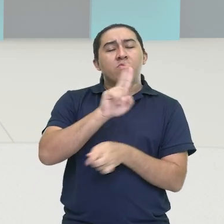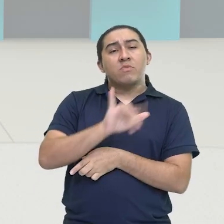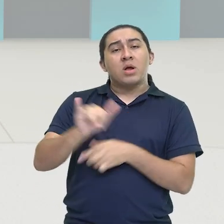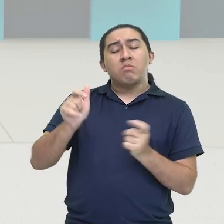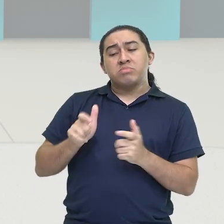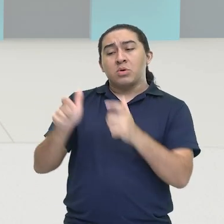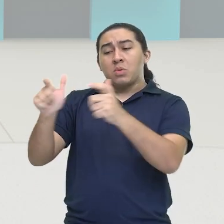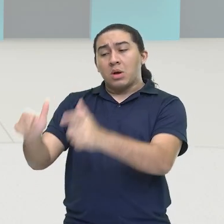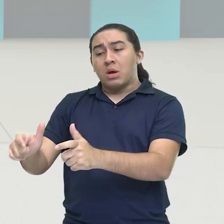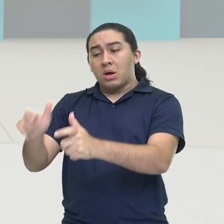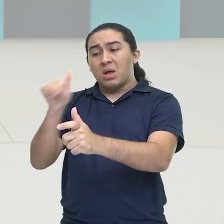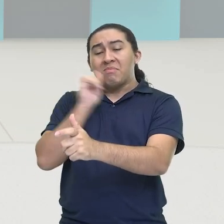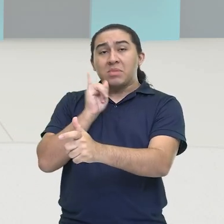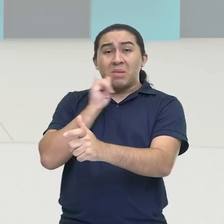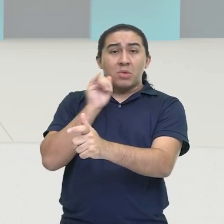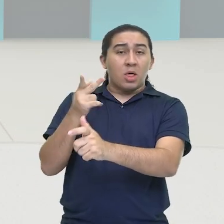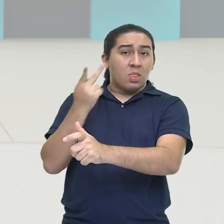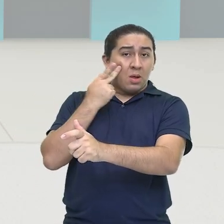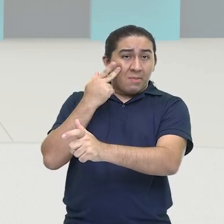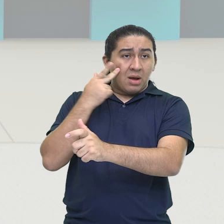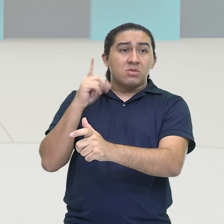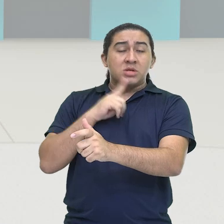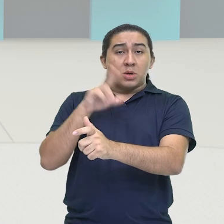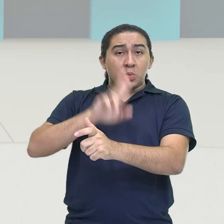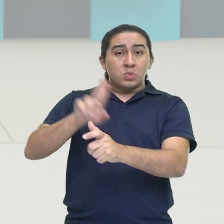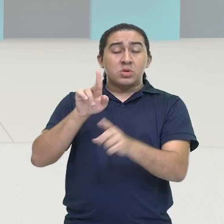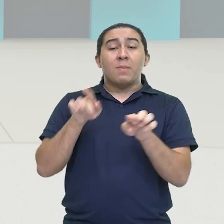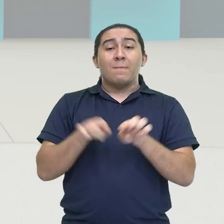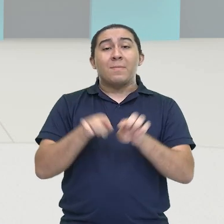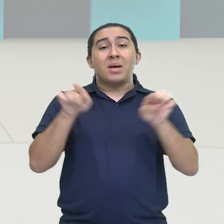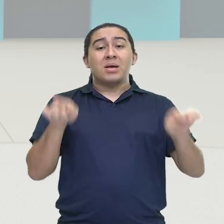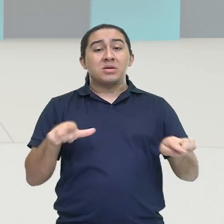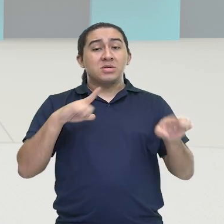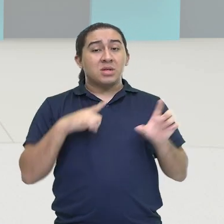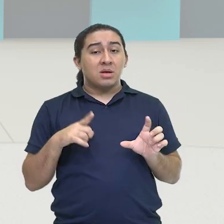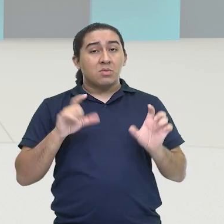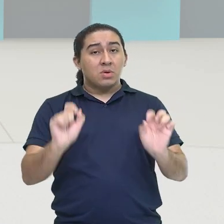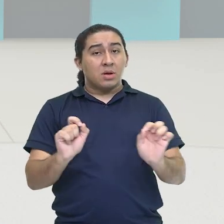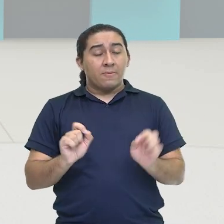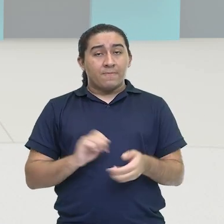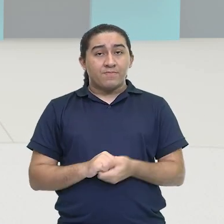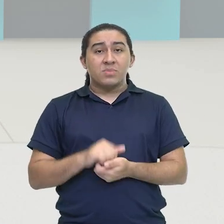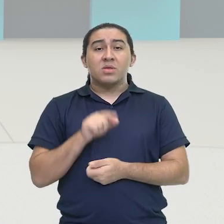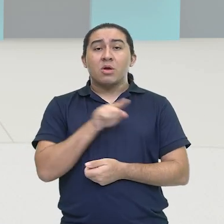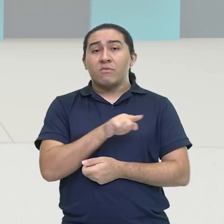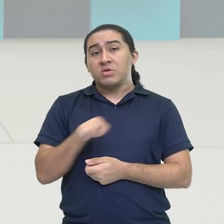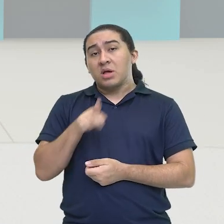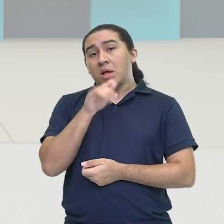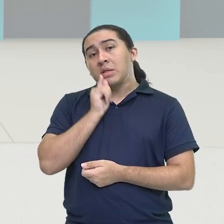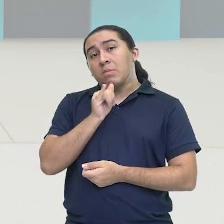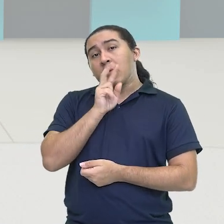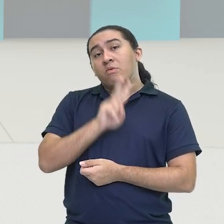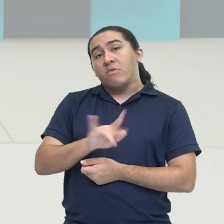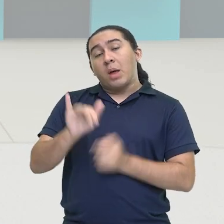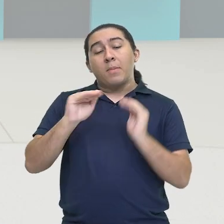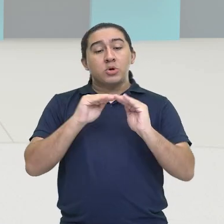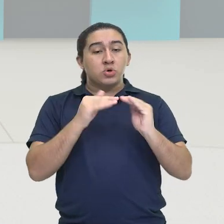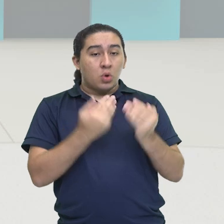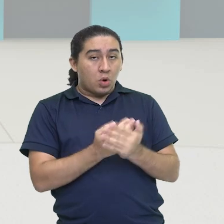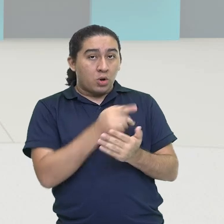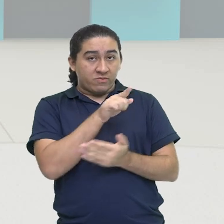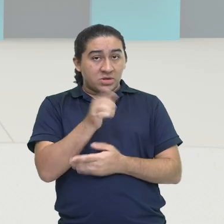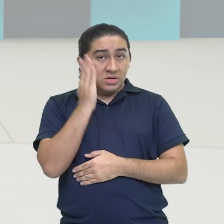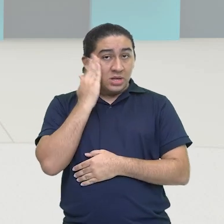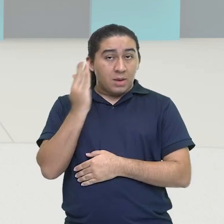lugares assim comuns, mas tem a padrão, que é aquela que você vai para a escola, né? Você já sabe falar,